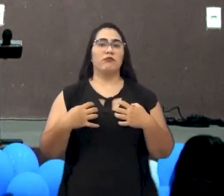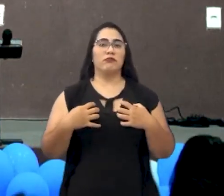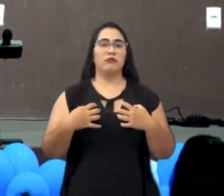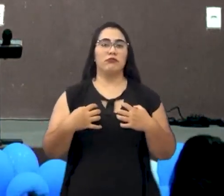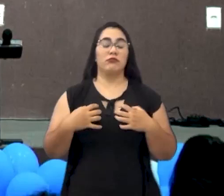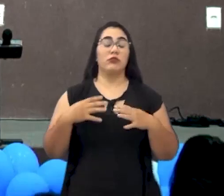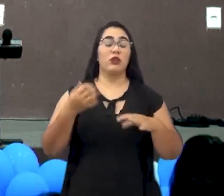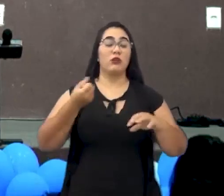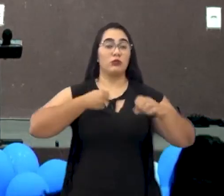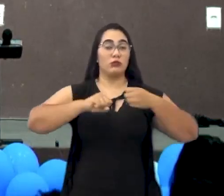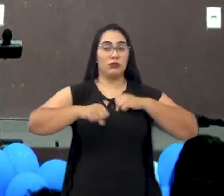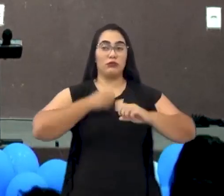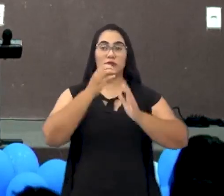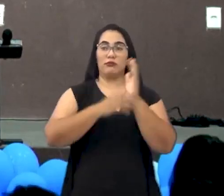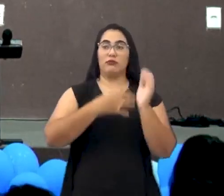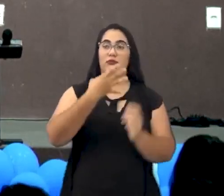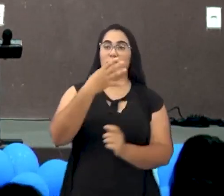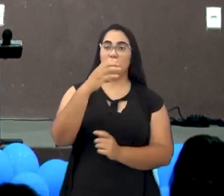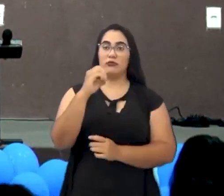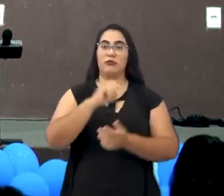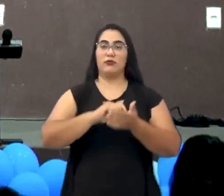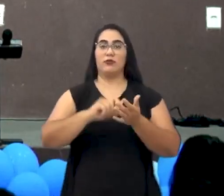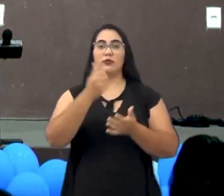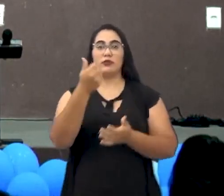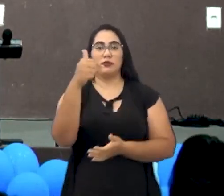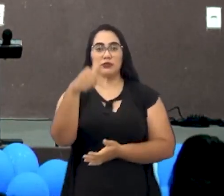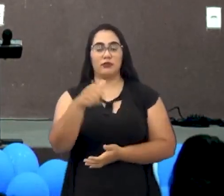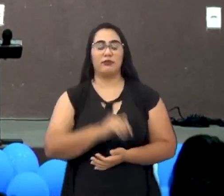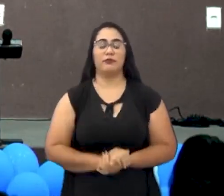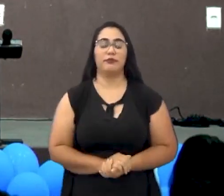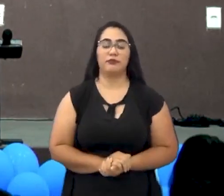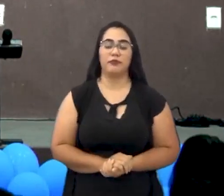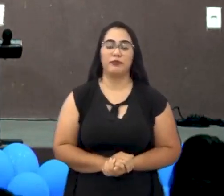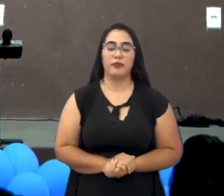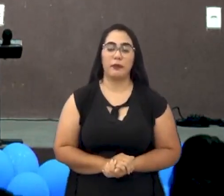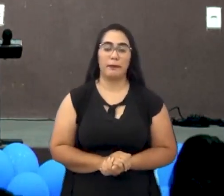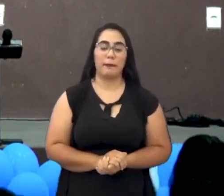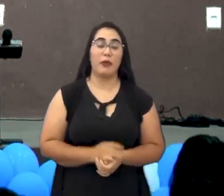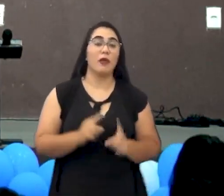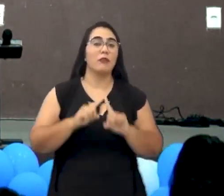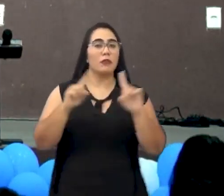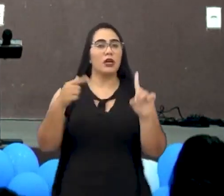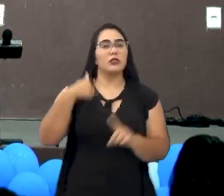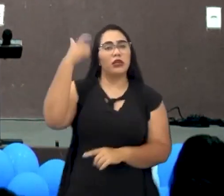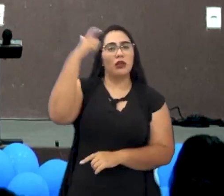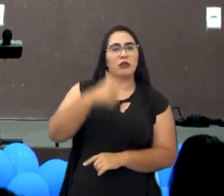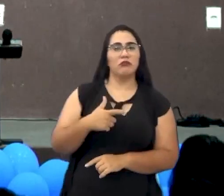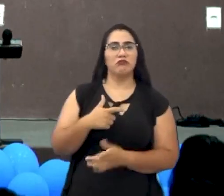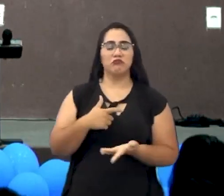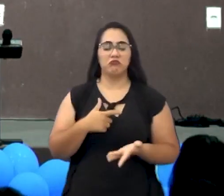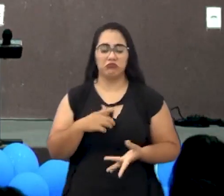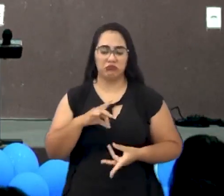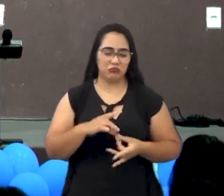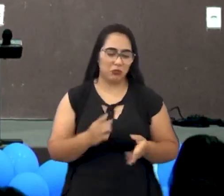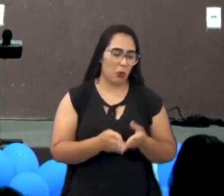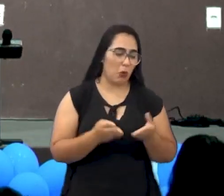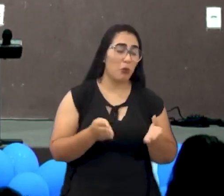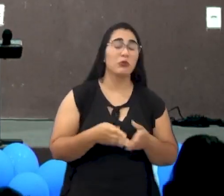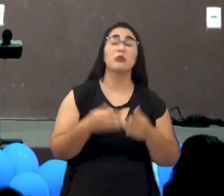O Salmo 40, verso 17, diz assim, mas eu sou pobre e